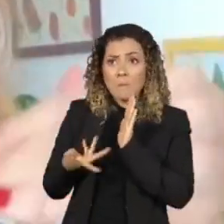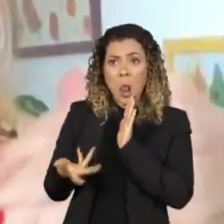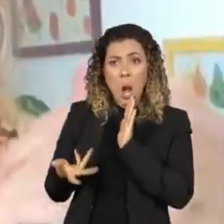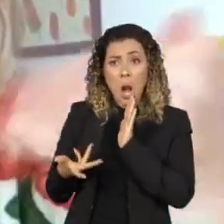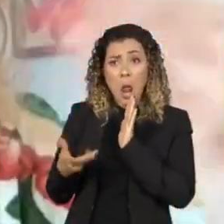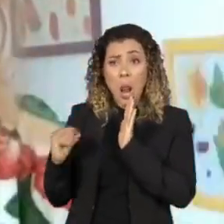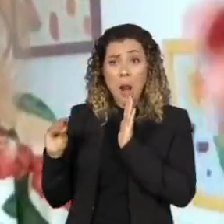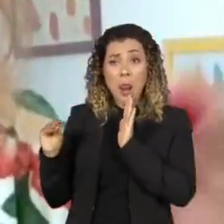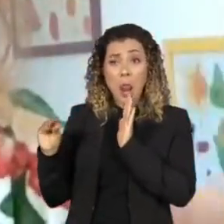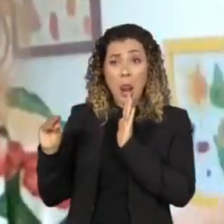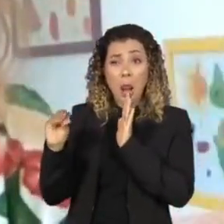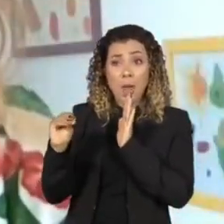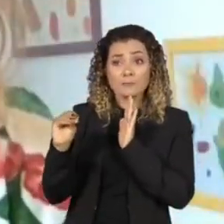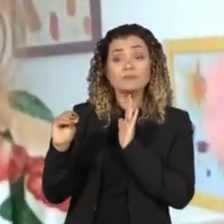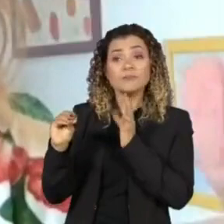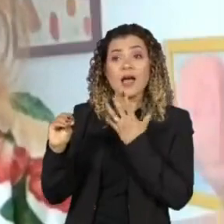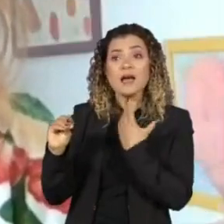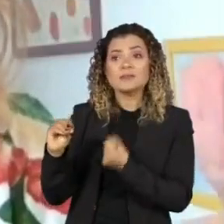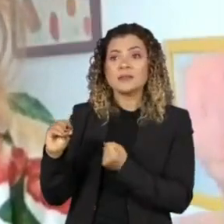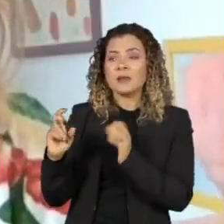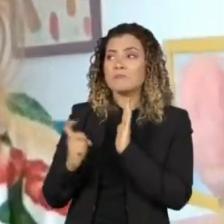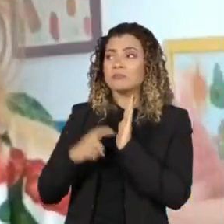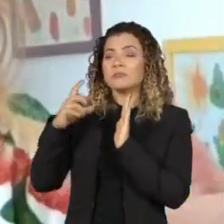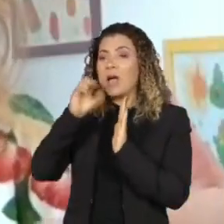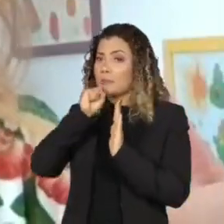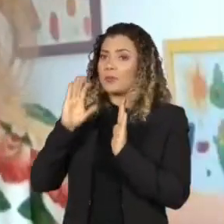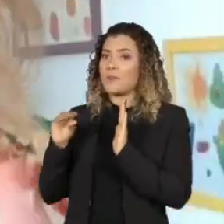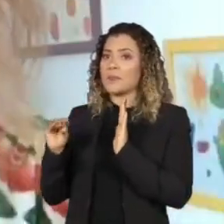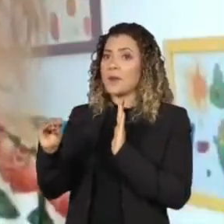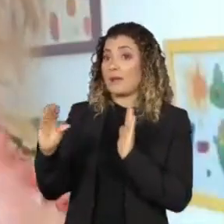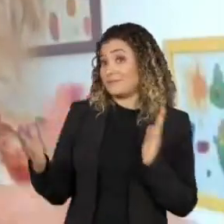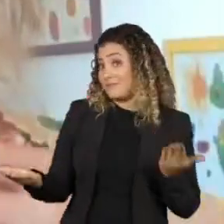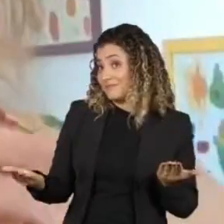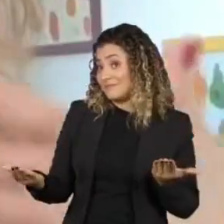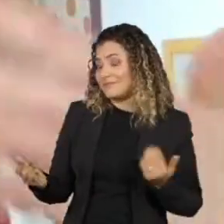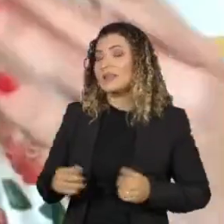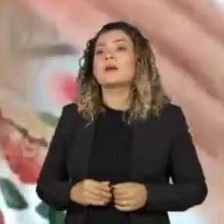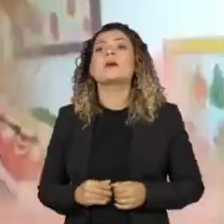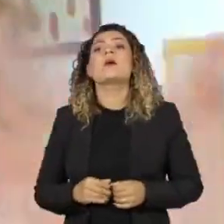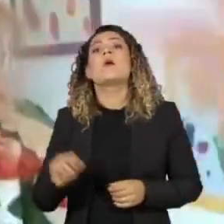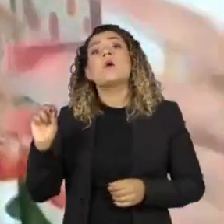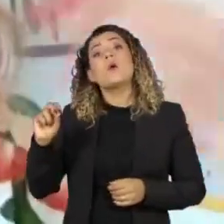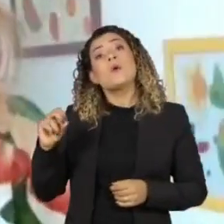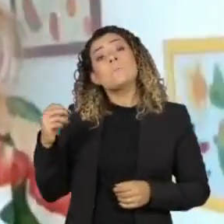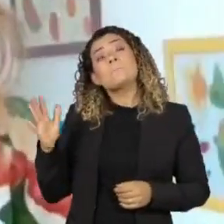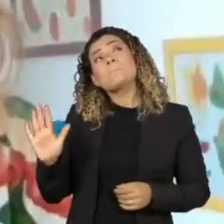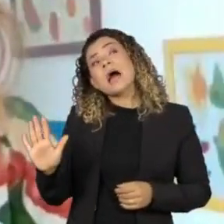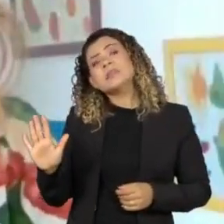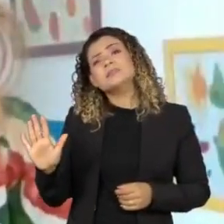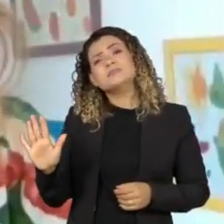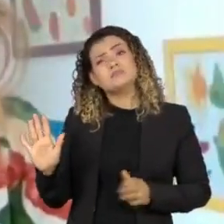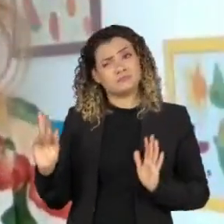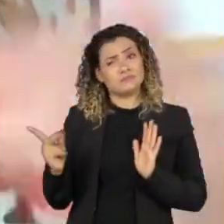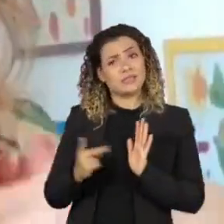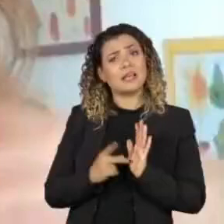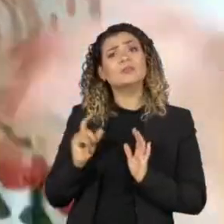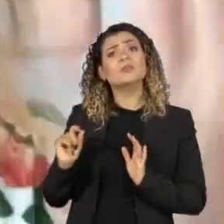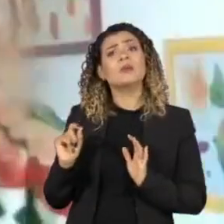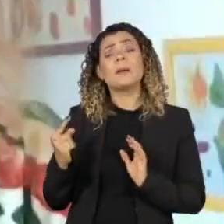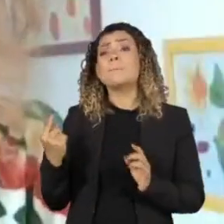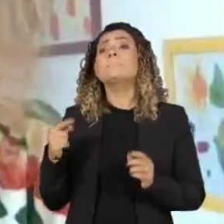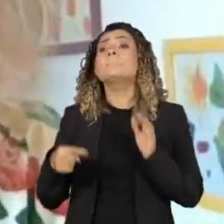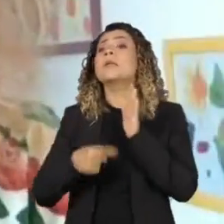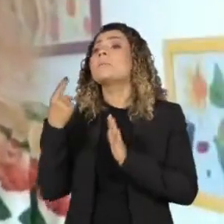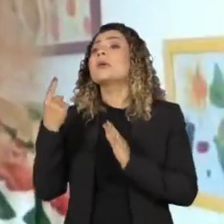conjuntura e que as pessoas aceitariam bem essa solução, né? Mas o que vem primeiro, né? O ovo ou a galinha? Essa